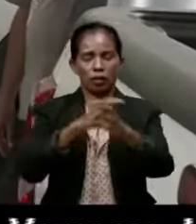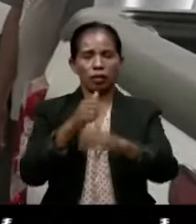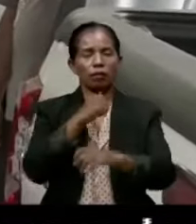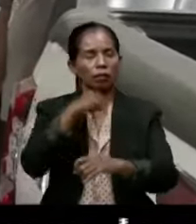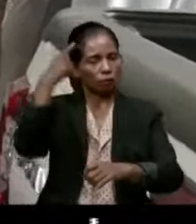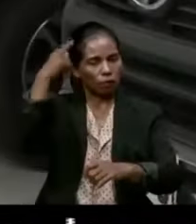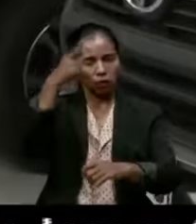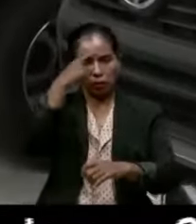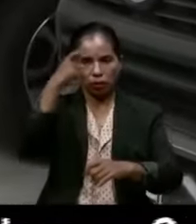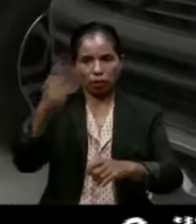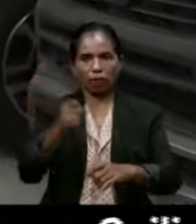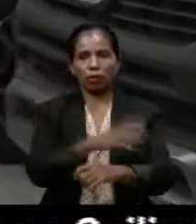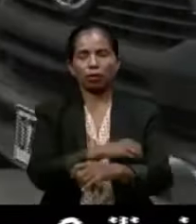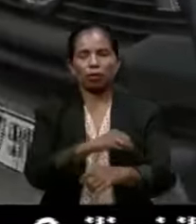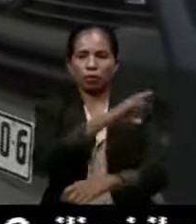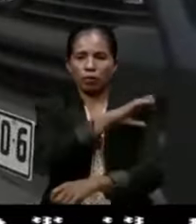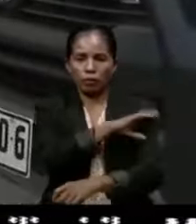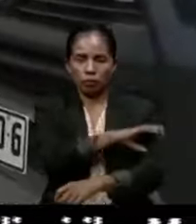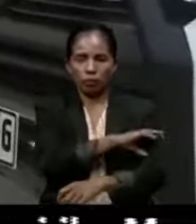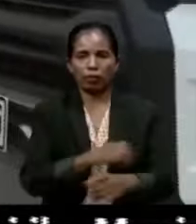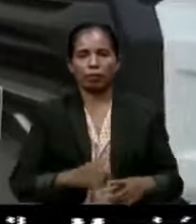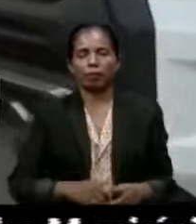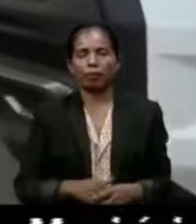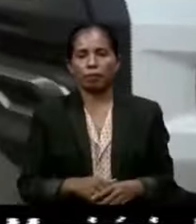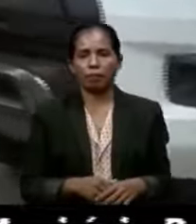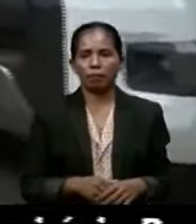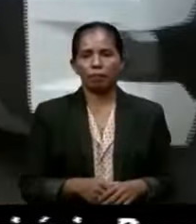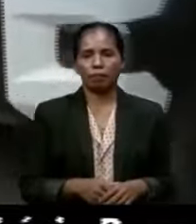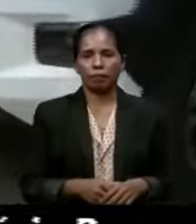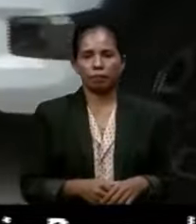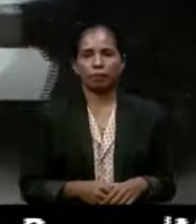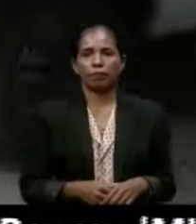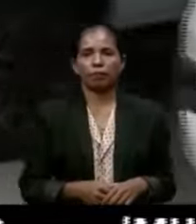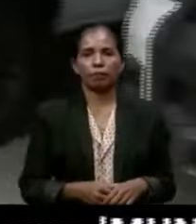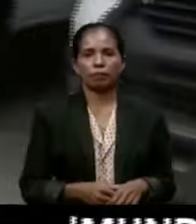Francisco tamba ia condição segurança. Santina de Jesus, Marito da Costa, GMN.